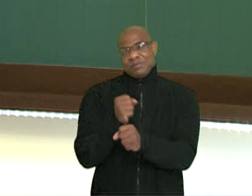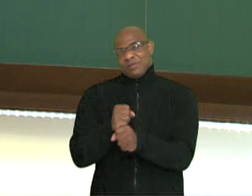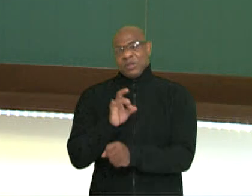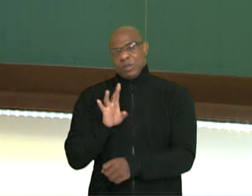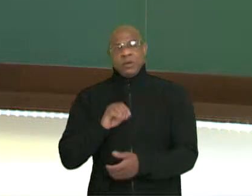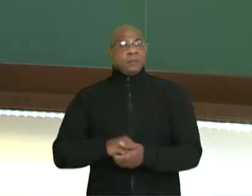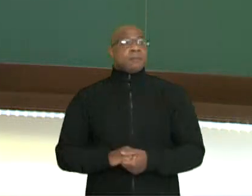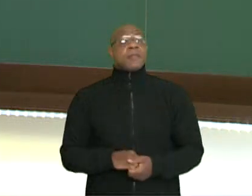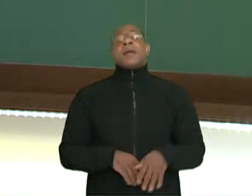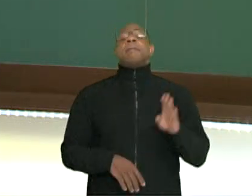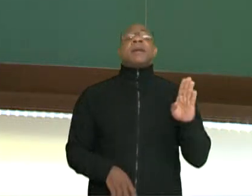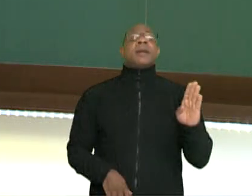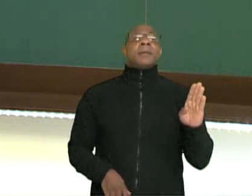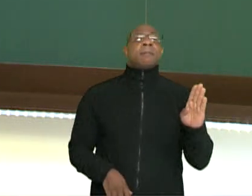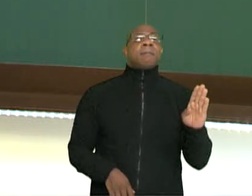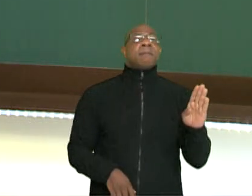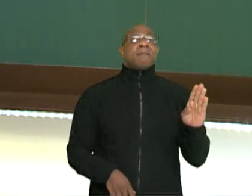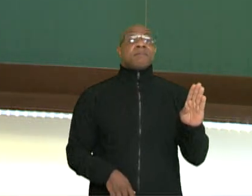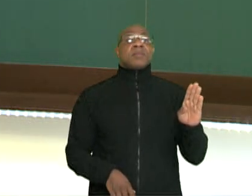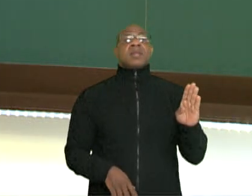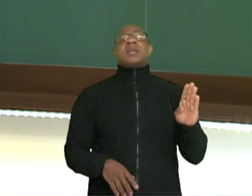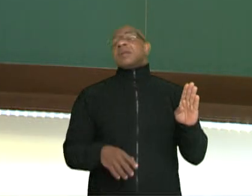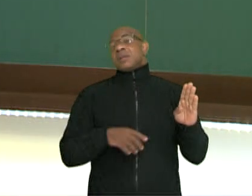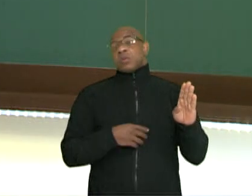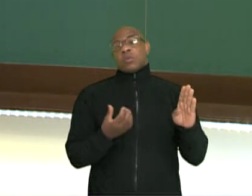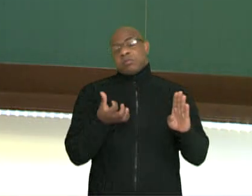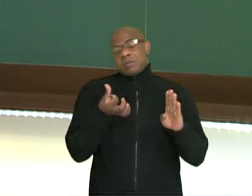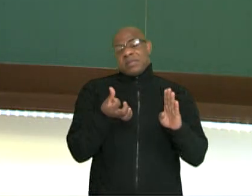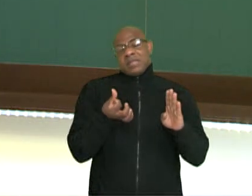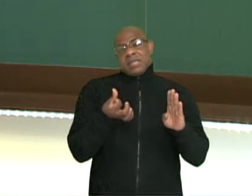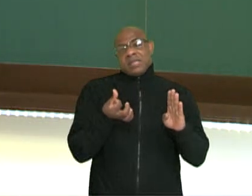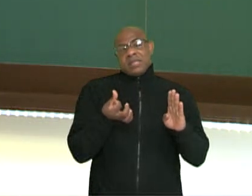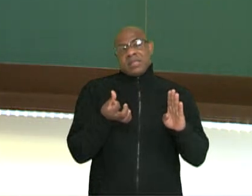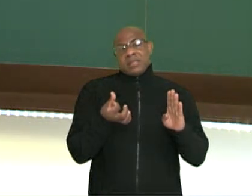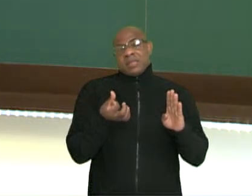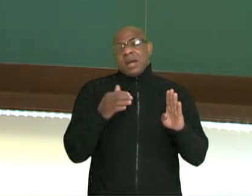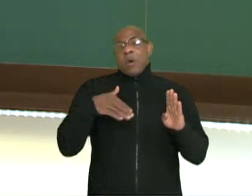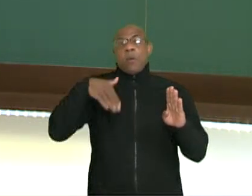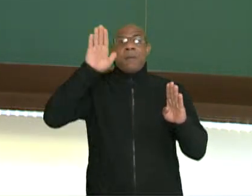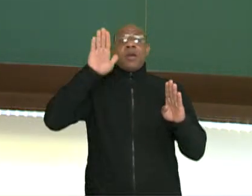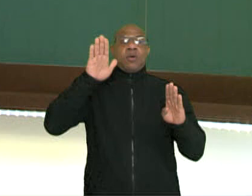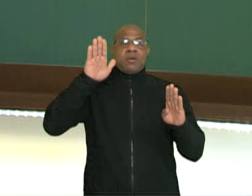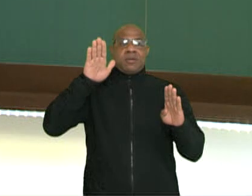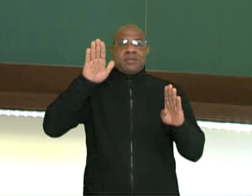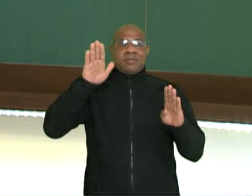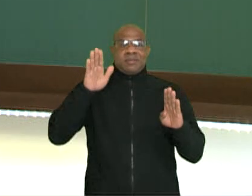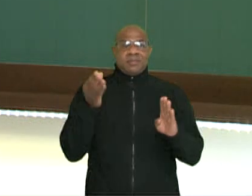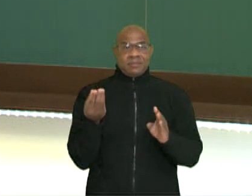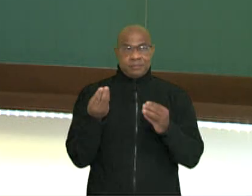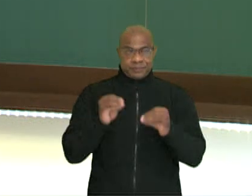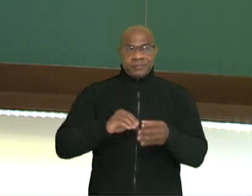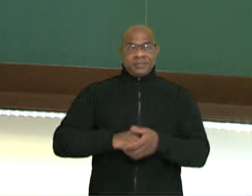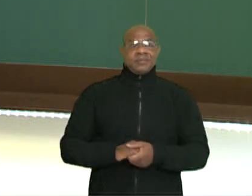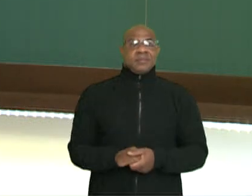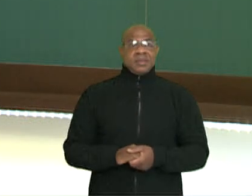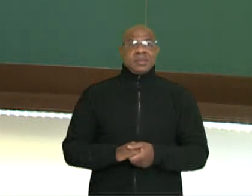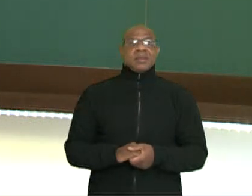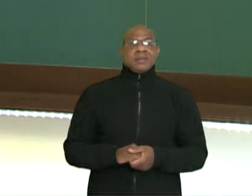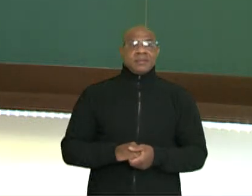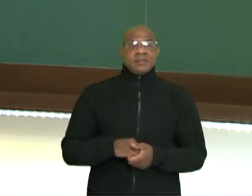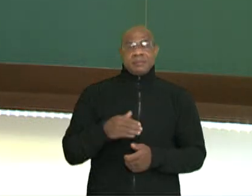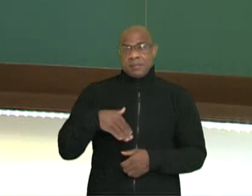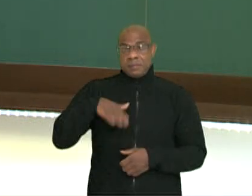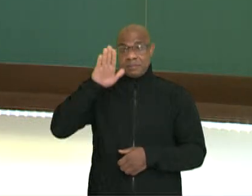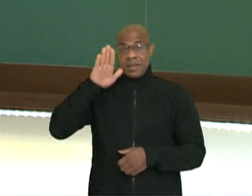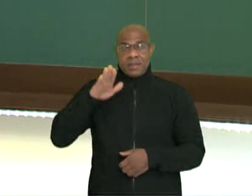E na letra B, com notas maior ou igual a 6. Então, repare que o 6, ele entra nessa parte que é a nota azul, acima da média.